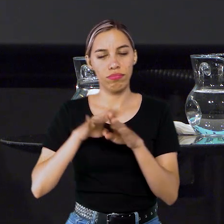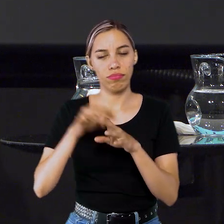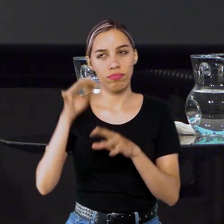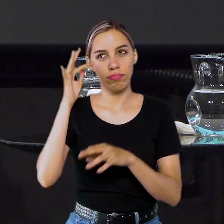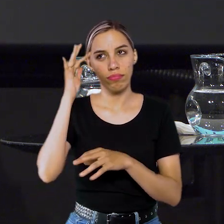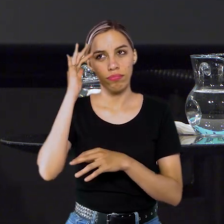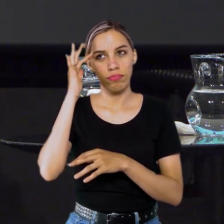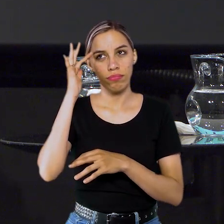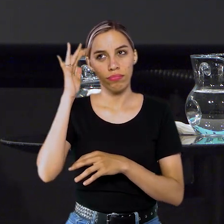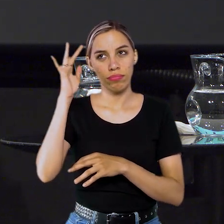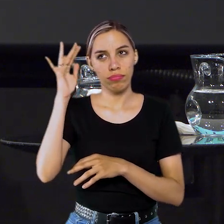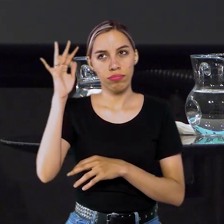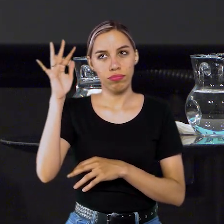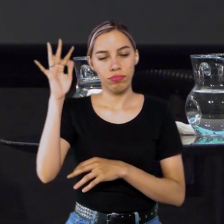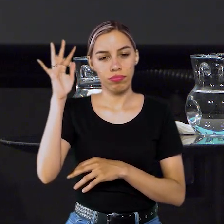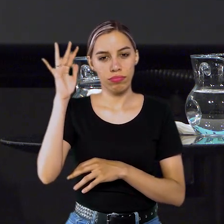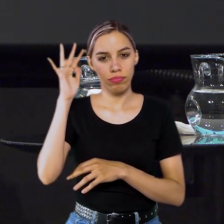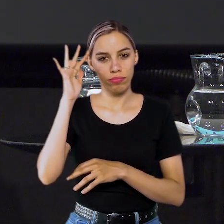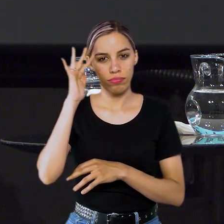benevolência,